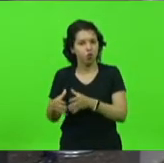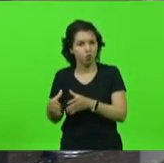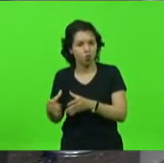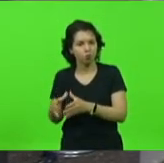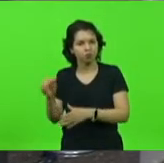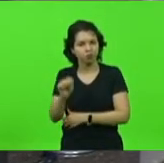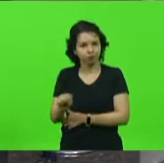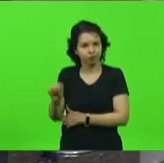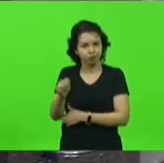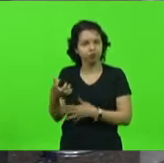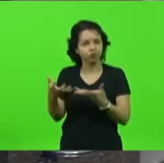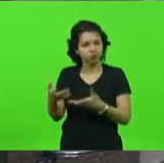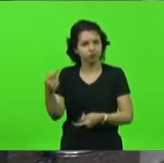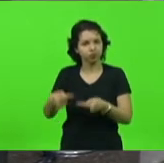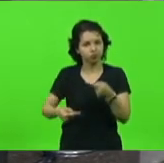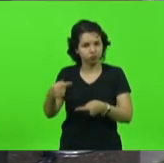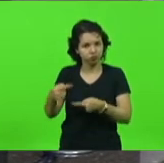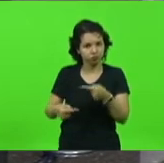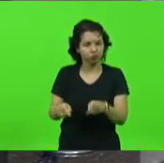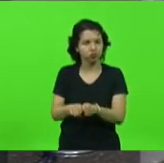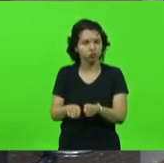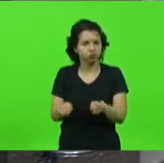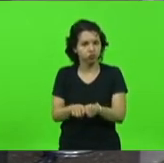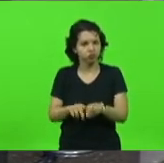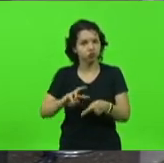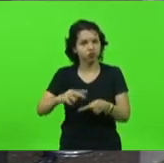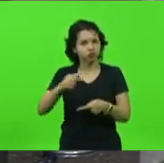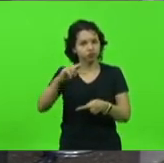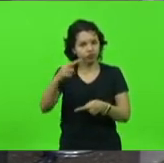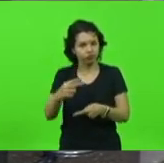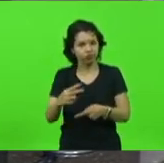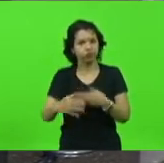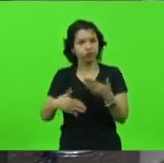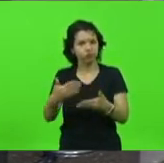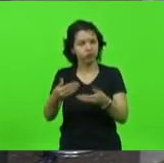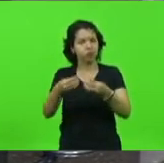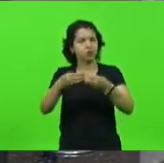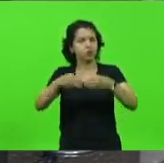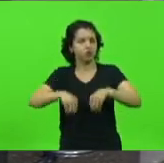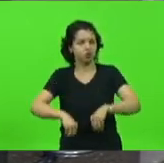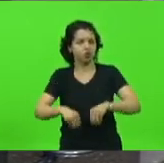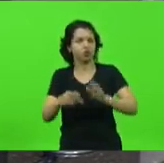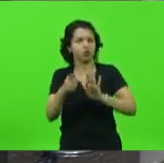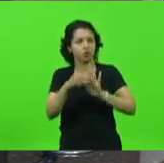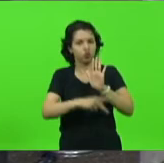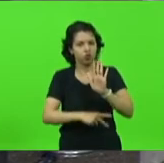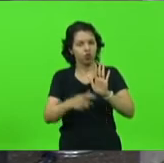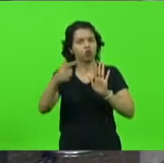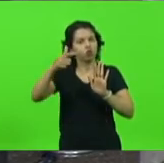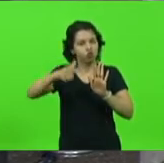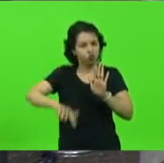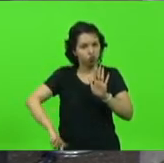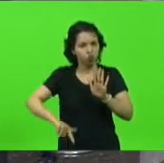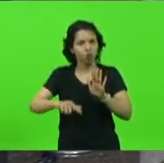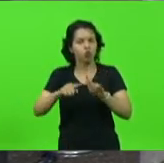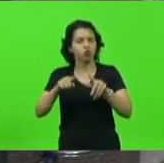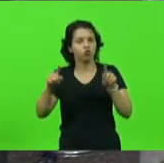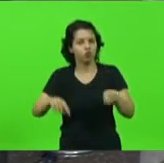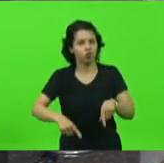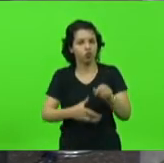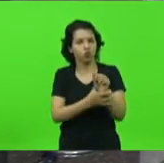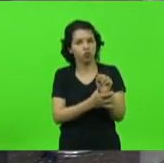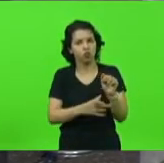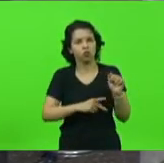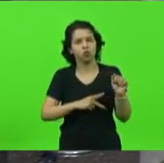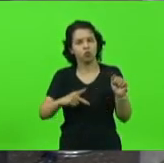queria discutir também promoção e acabou ficando prejudicado esse projeto e, novamente, os funcionários da segurança